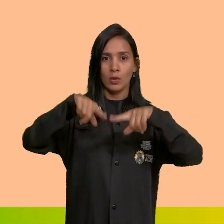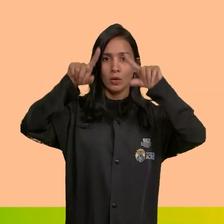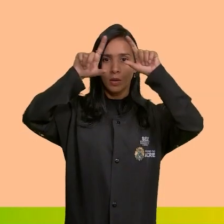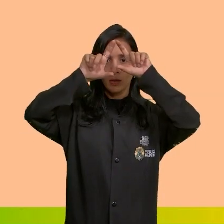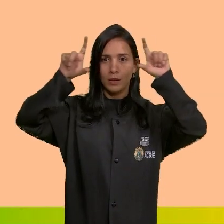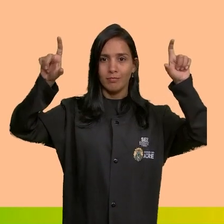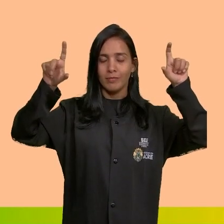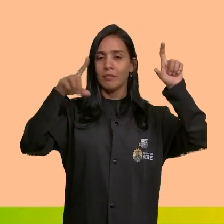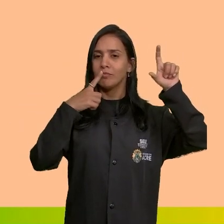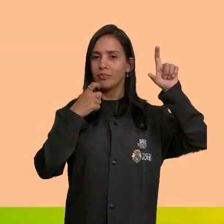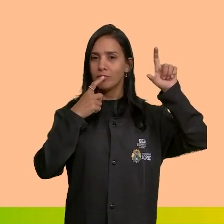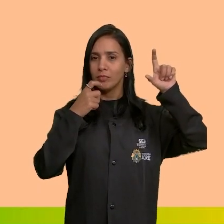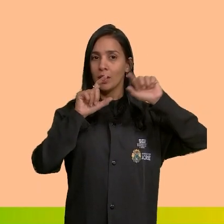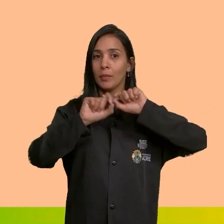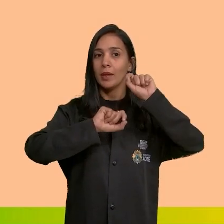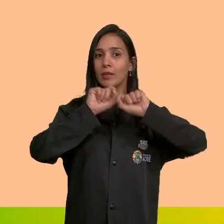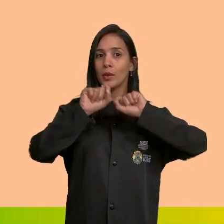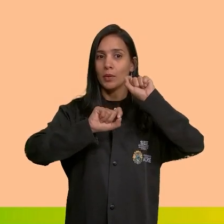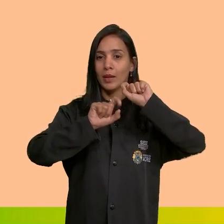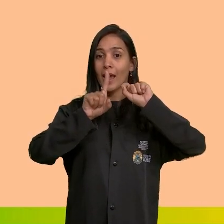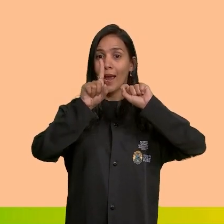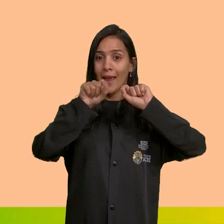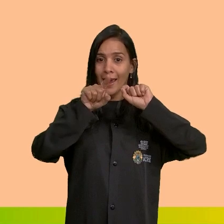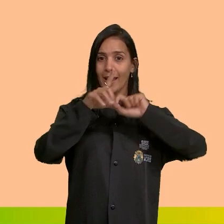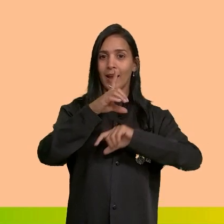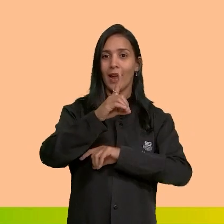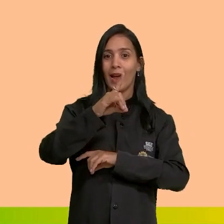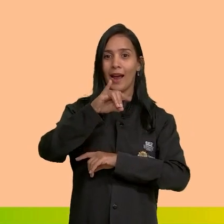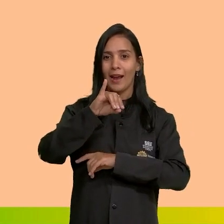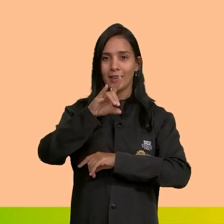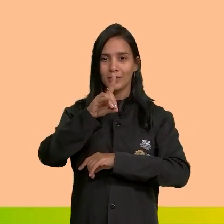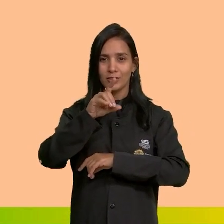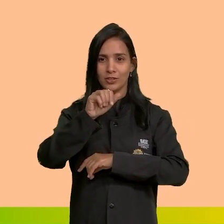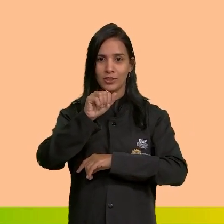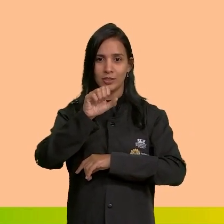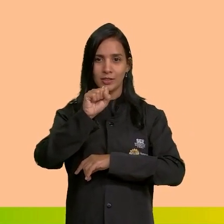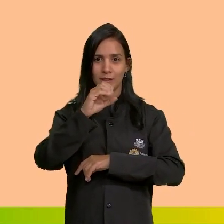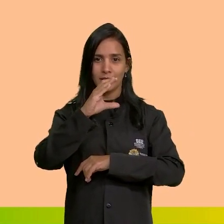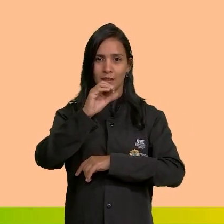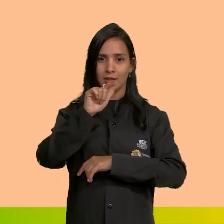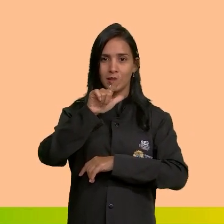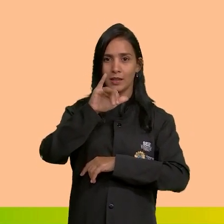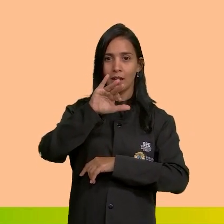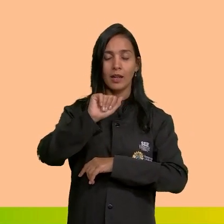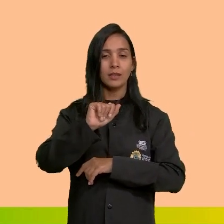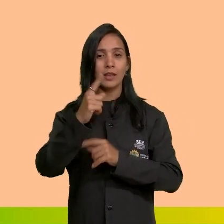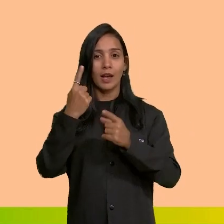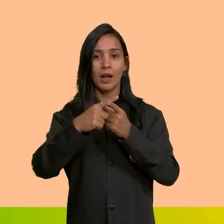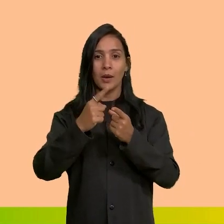a gente vai ver que são as didascálias. Essas didascálias, elas não